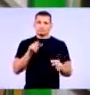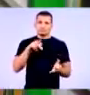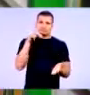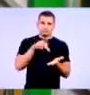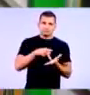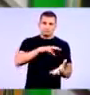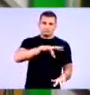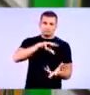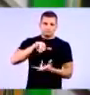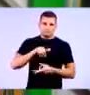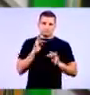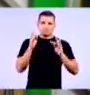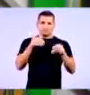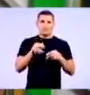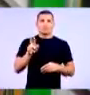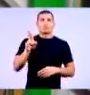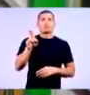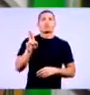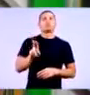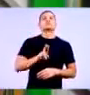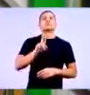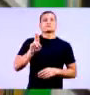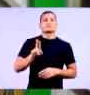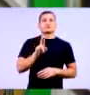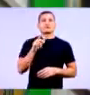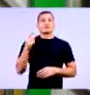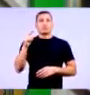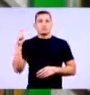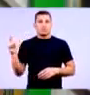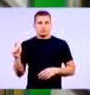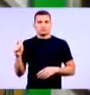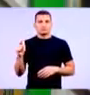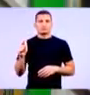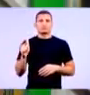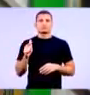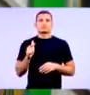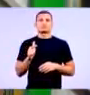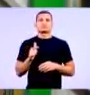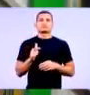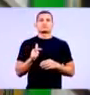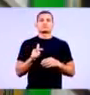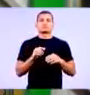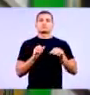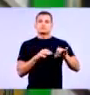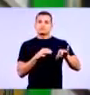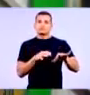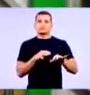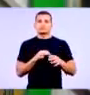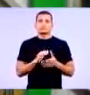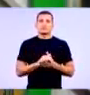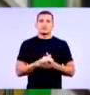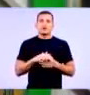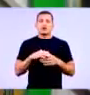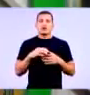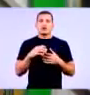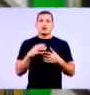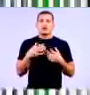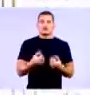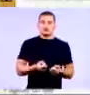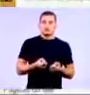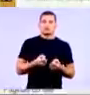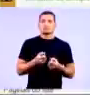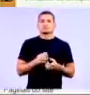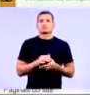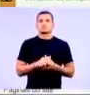mundo inteiro. Universidades e outras instituições de ensino adotaram esta ferramenta para levar ainda mais longe o